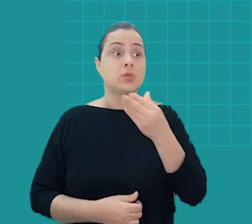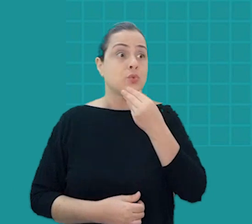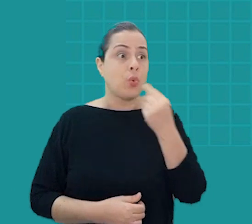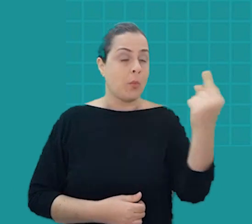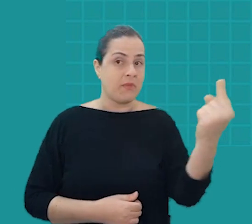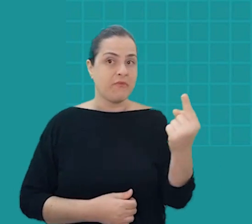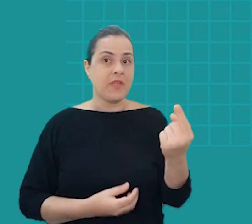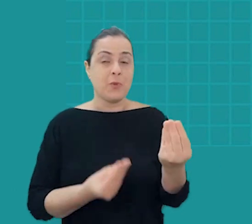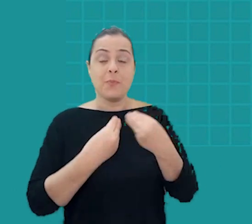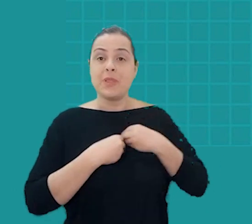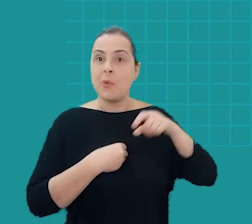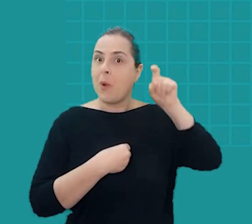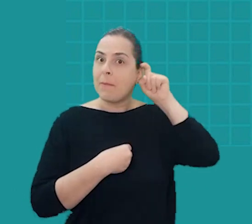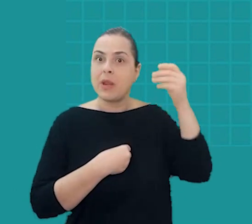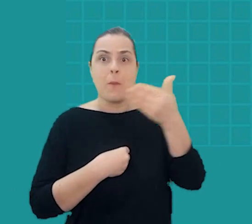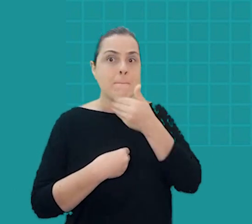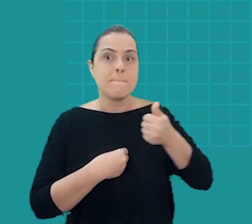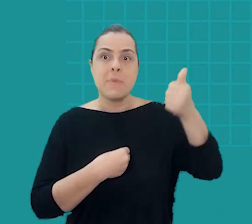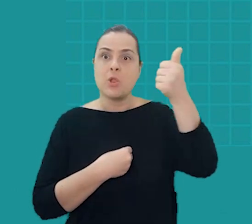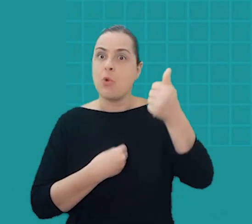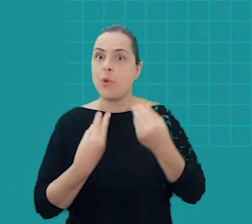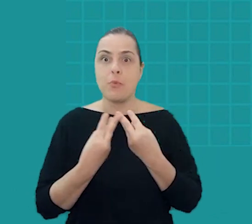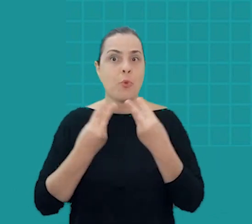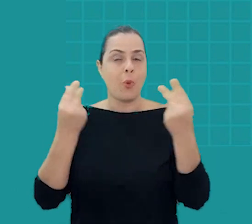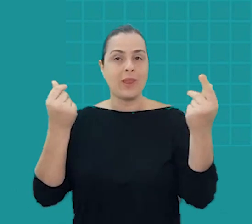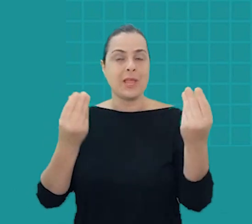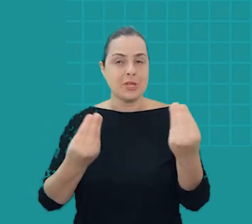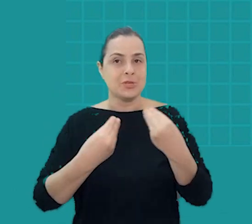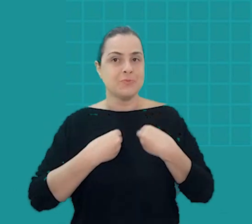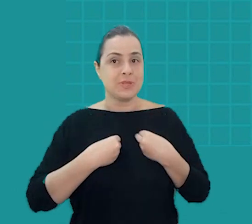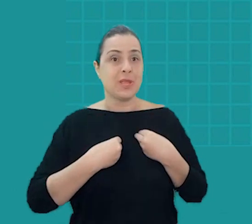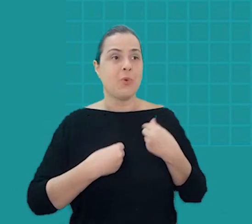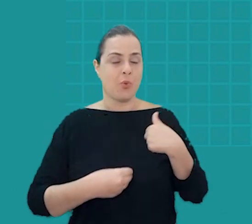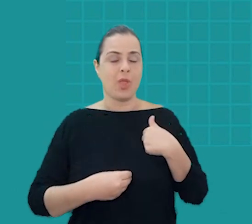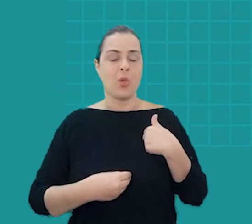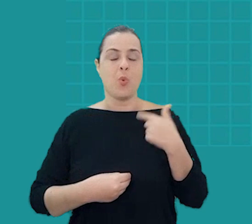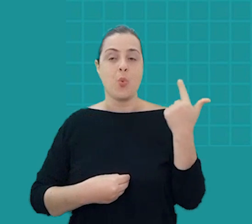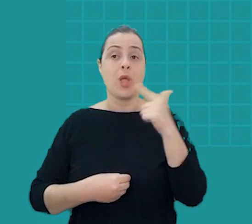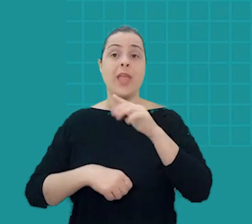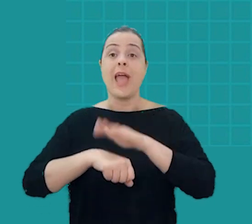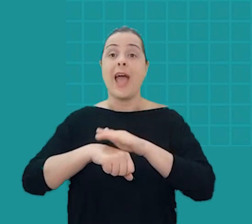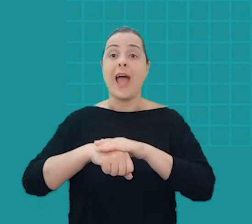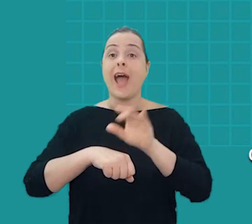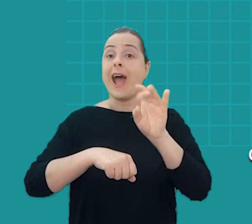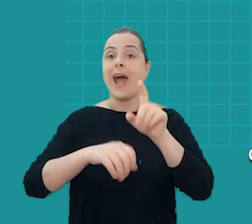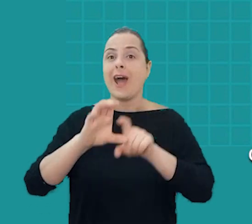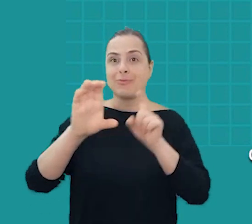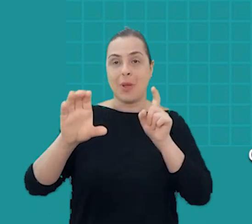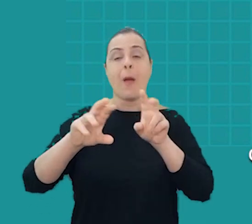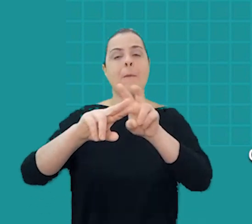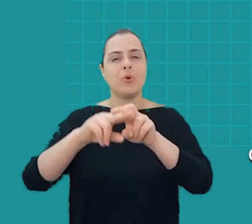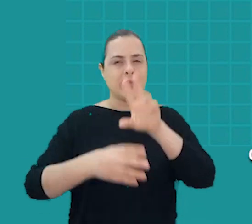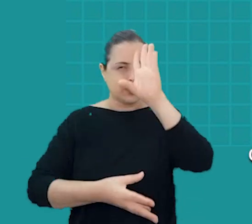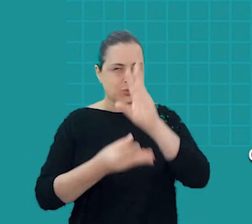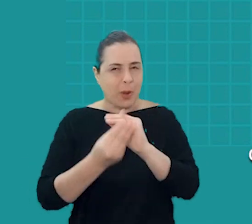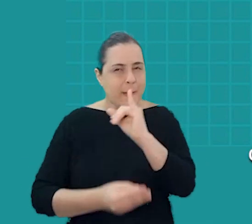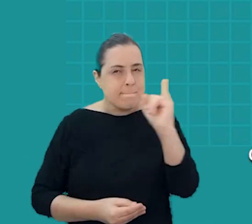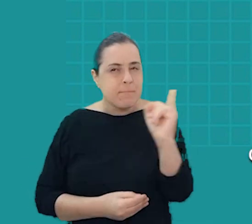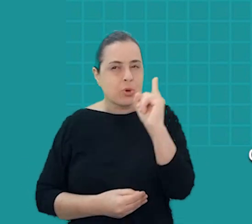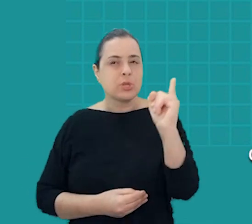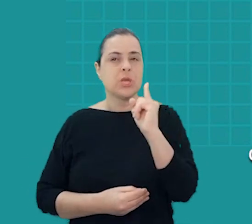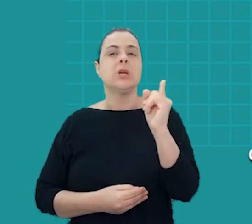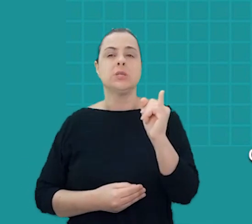me deu todas as tecnologias para que eu pudesse ter autonomia. Por isso eu vi a importância da tecnologia como um catalisador